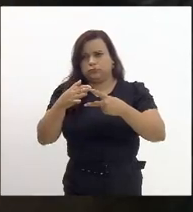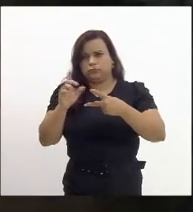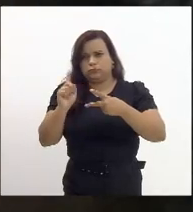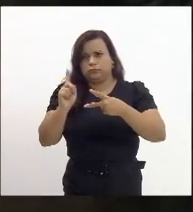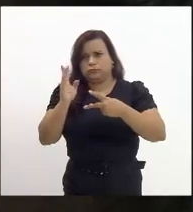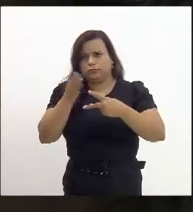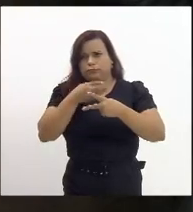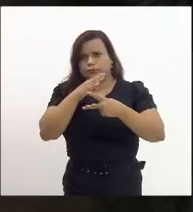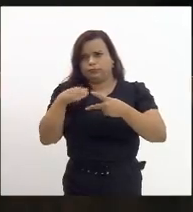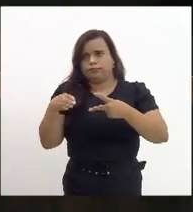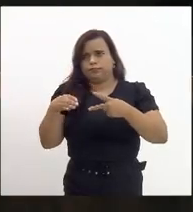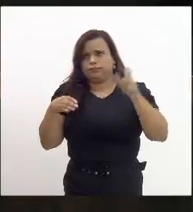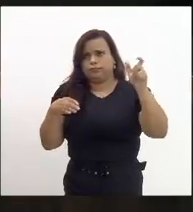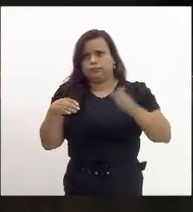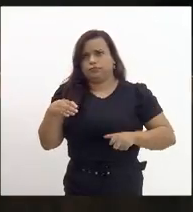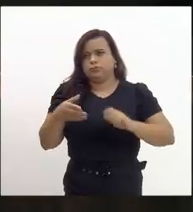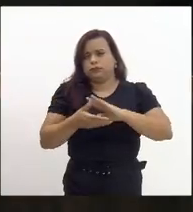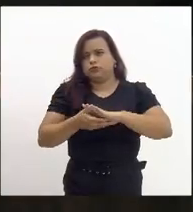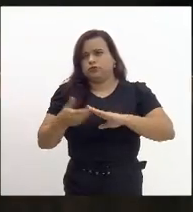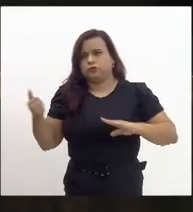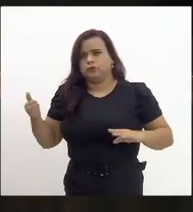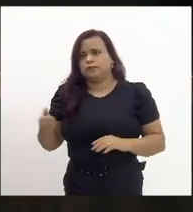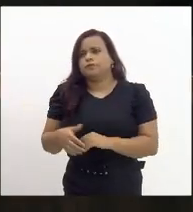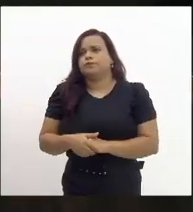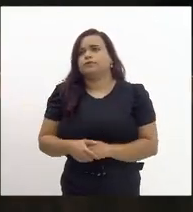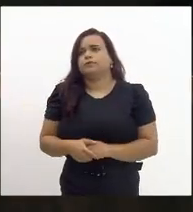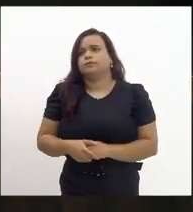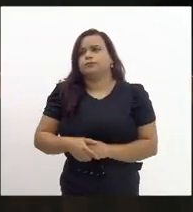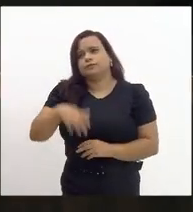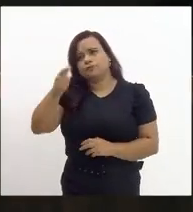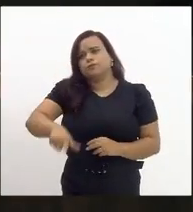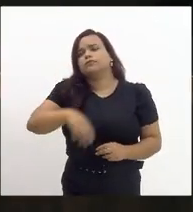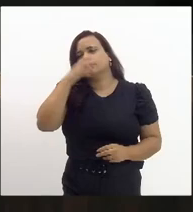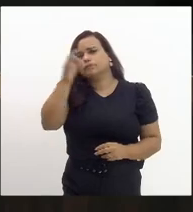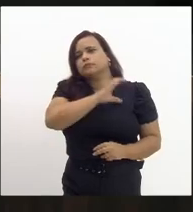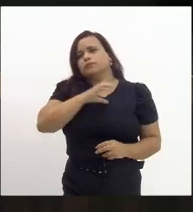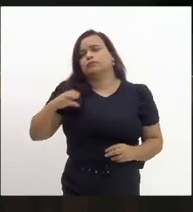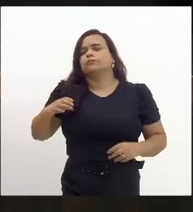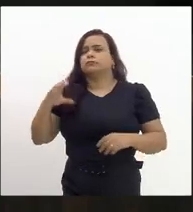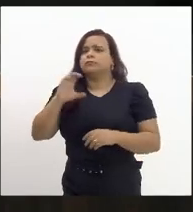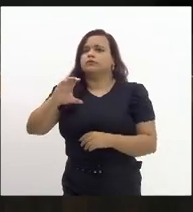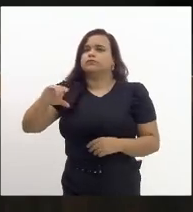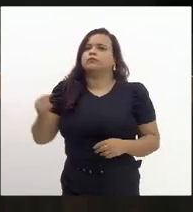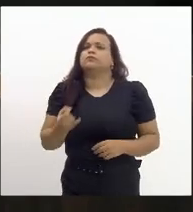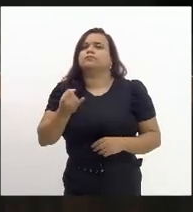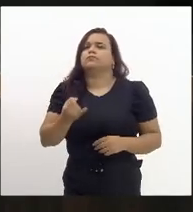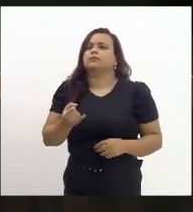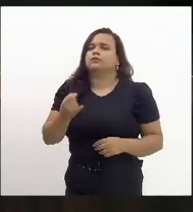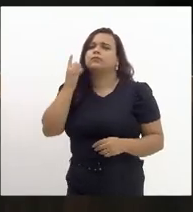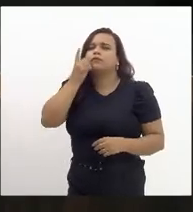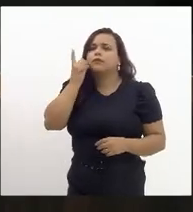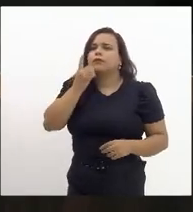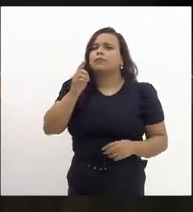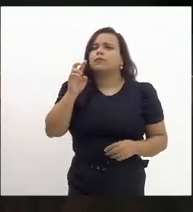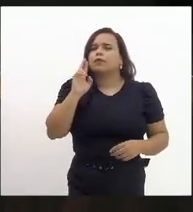Paulo retira o voto. Então, presidente, chama os trabalhos à ordem, colher de novo o parecer da Comissão de Constituição e Justiça, deputado Rodrigo Amorim.